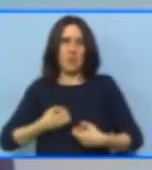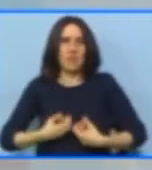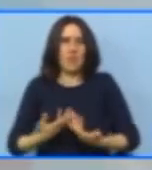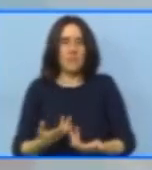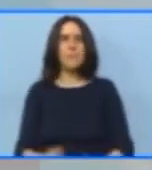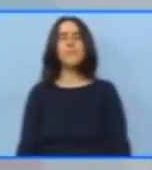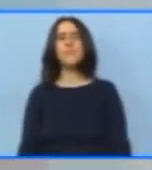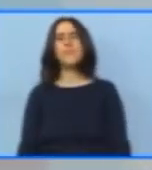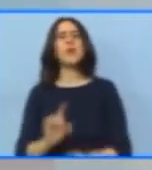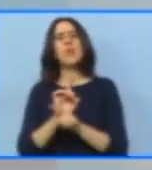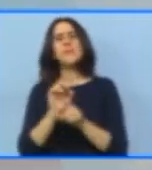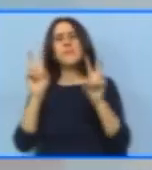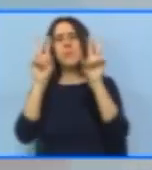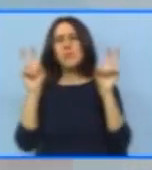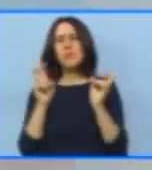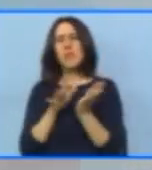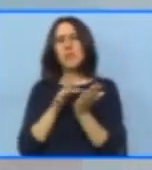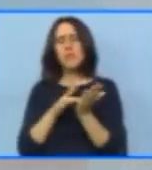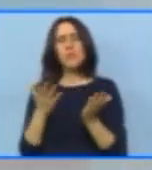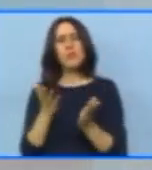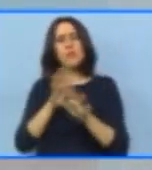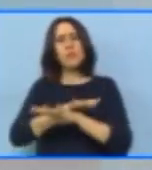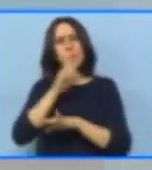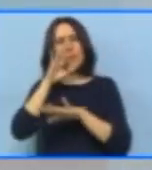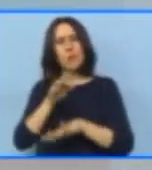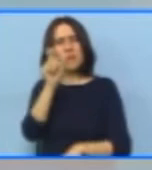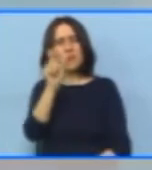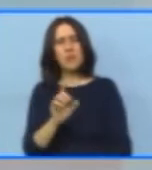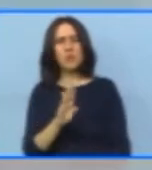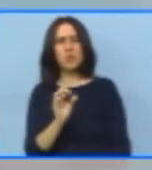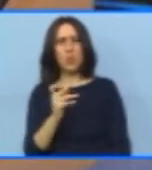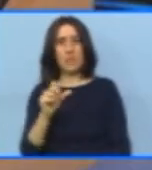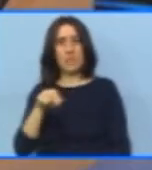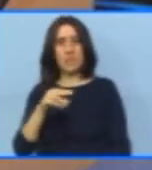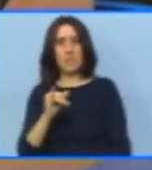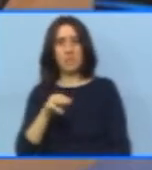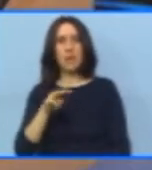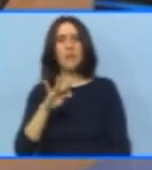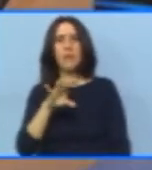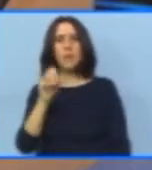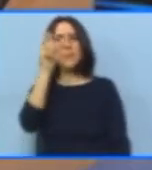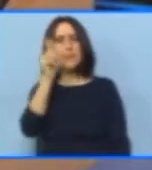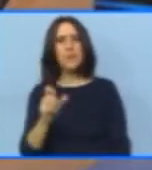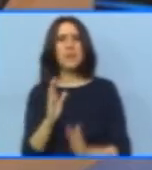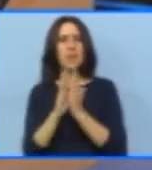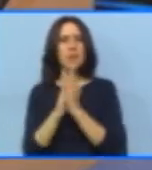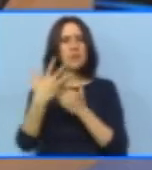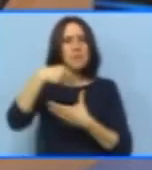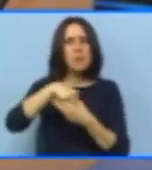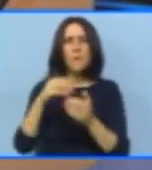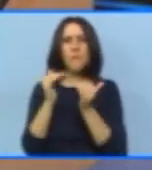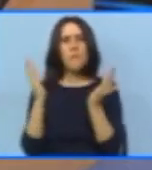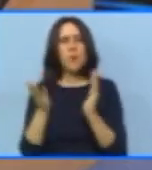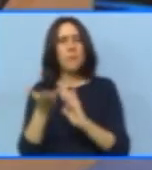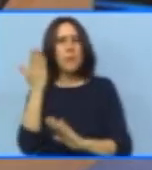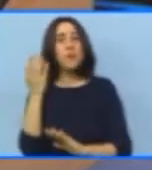livro, a Revolução Imparável, Joaquim Franco, é uma revolução que está a acontecer dentro da Igreja, mais fora dela. O Papa tem despertado muita